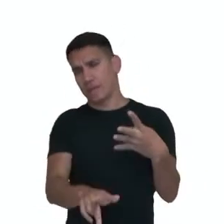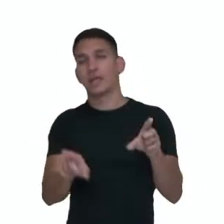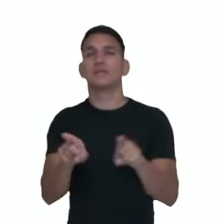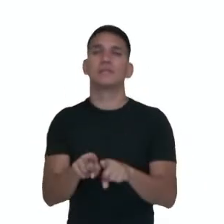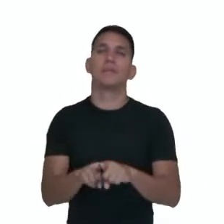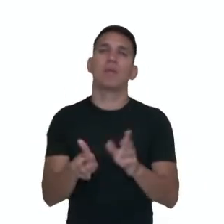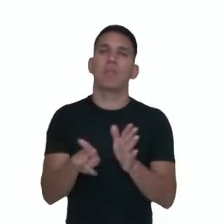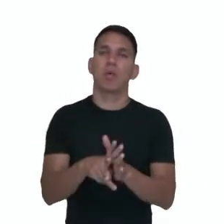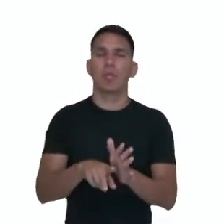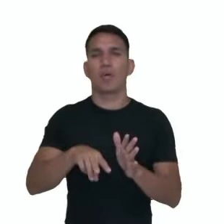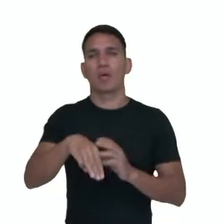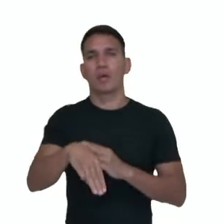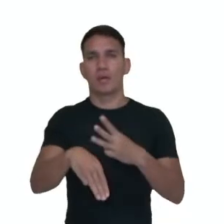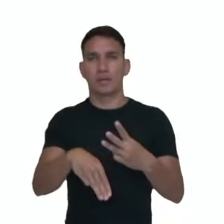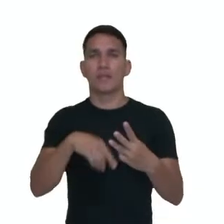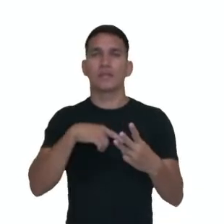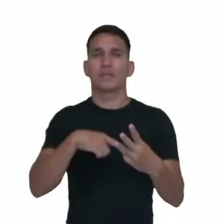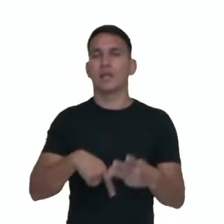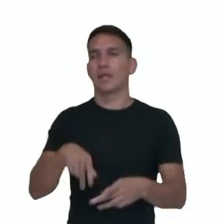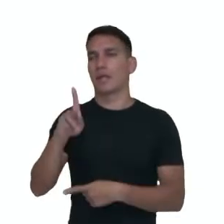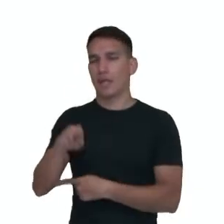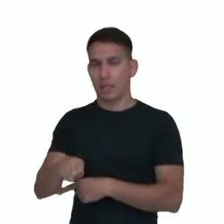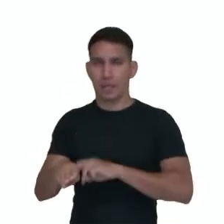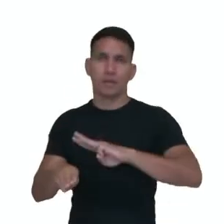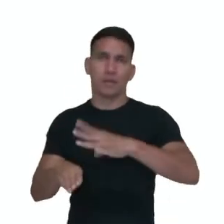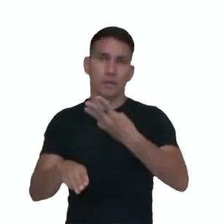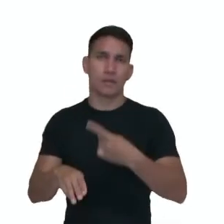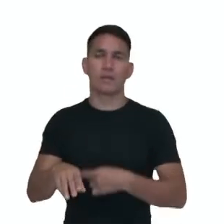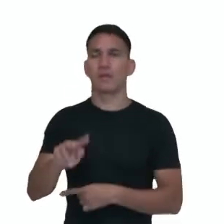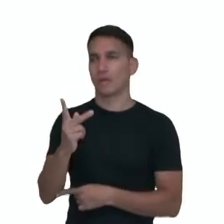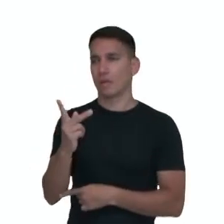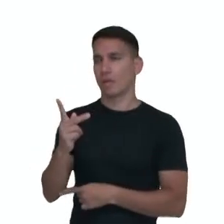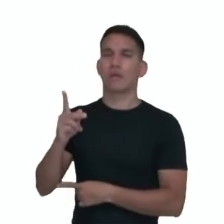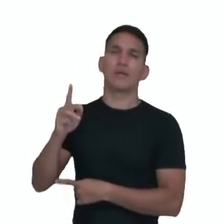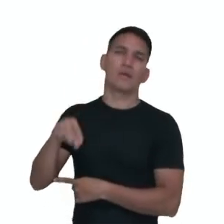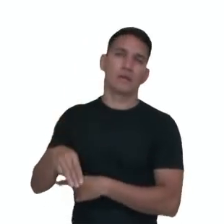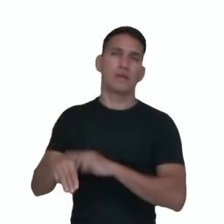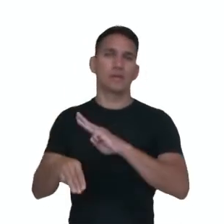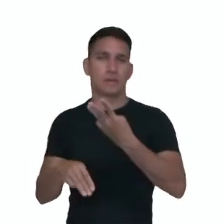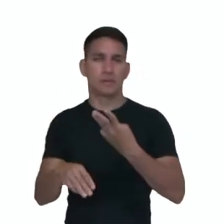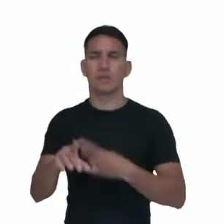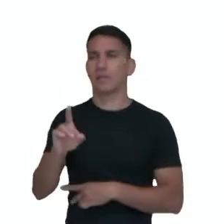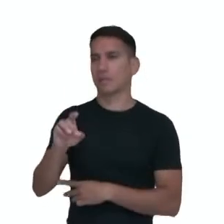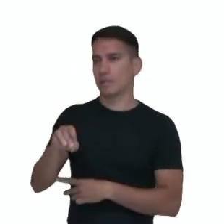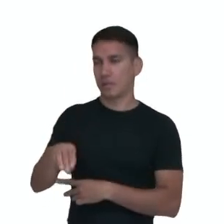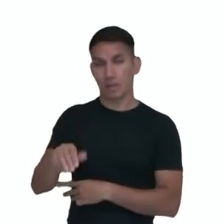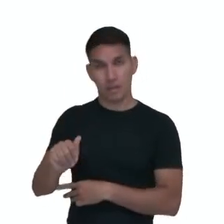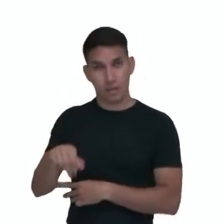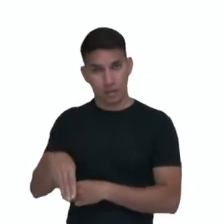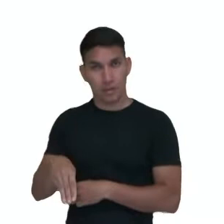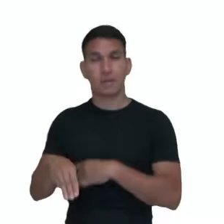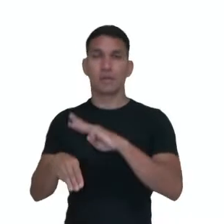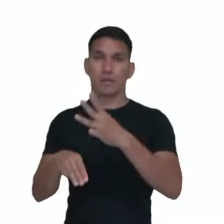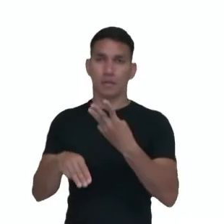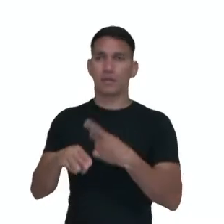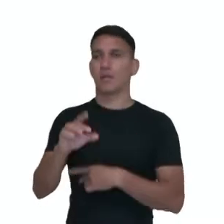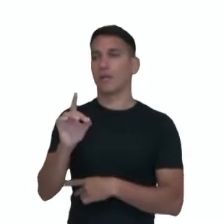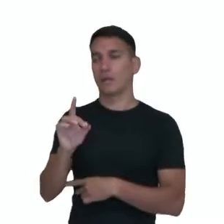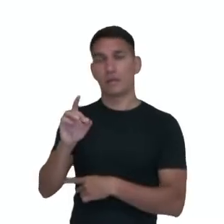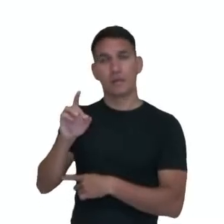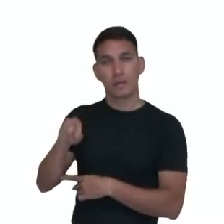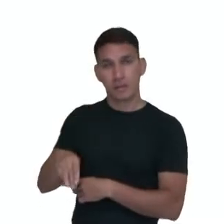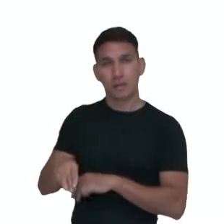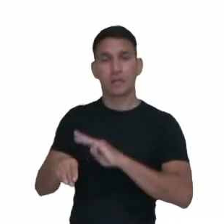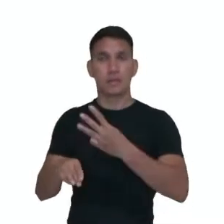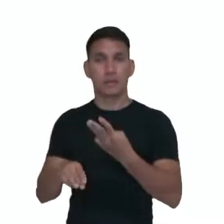do metro cúbico. Então, temos quilômetro cúbico, hectômetro cúbico, decâmetro cúbico, decímetro cúbico, centímetro